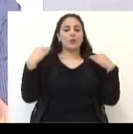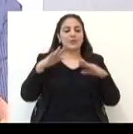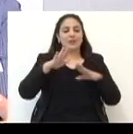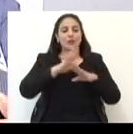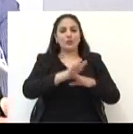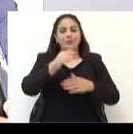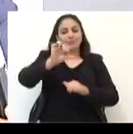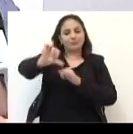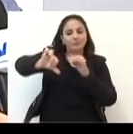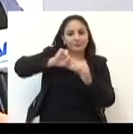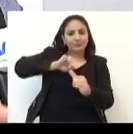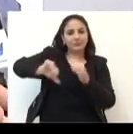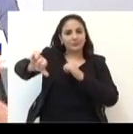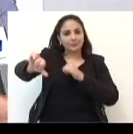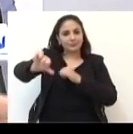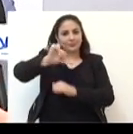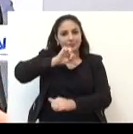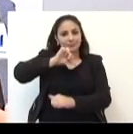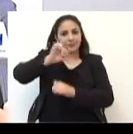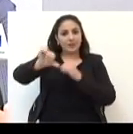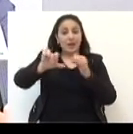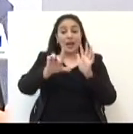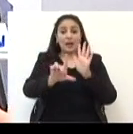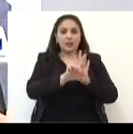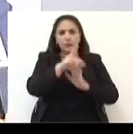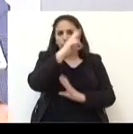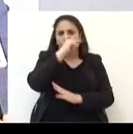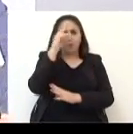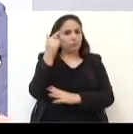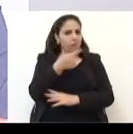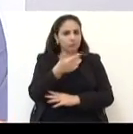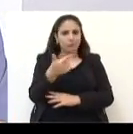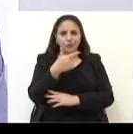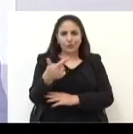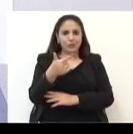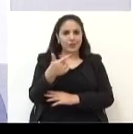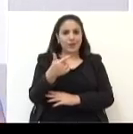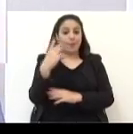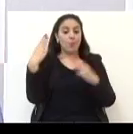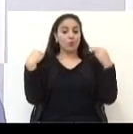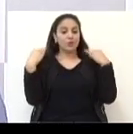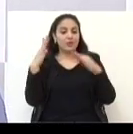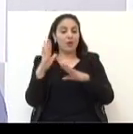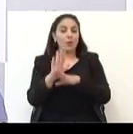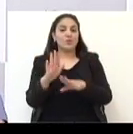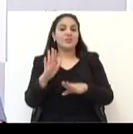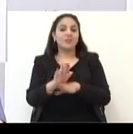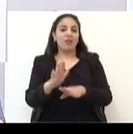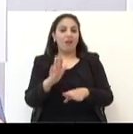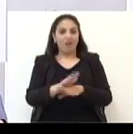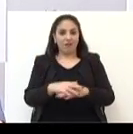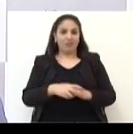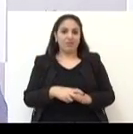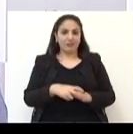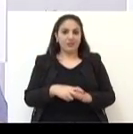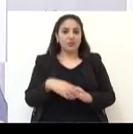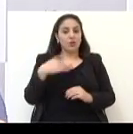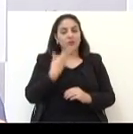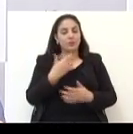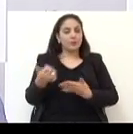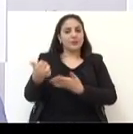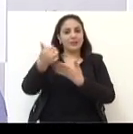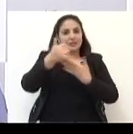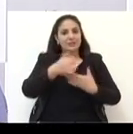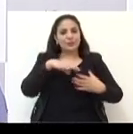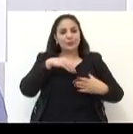lei municipal nossa, que é uma lei antiga, não tinha, então, não reconhecia os motoristas auxiliares. Eu estou hoje, então, trazendo essa categoria